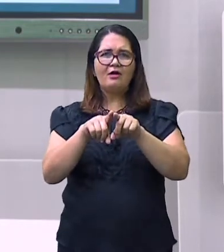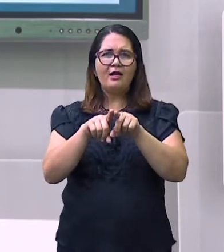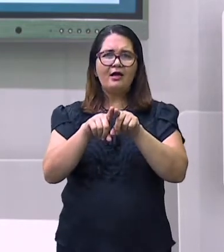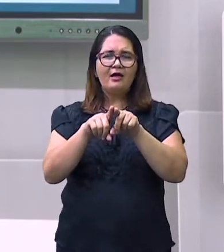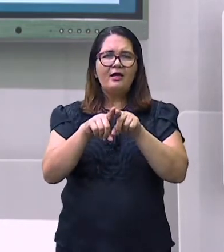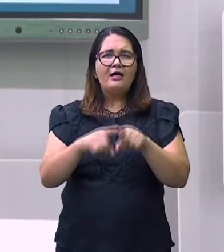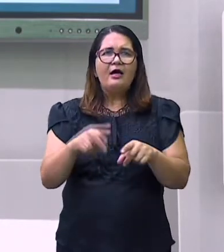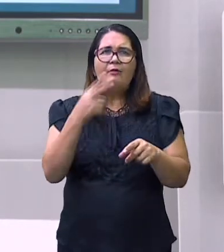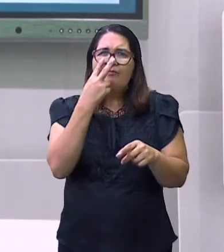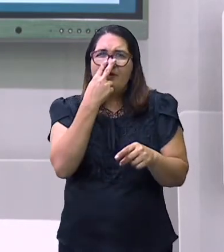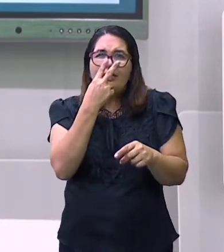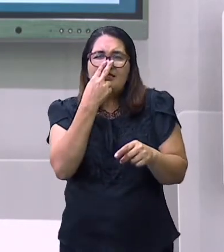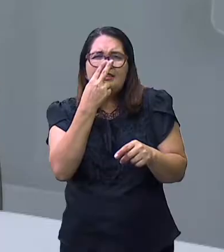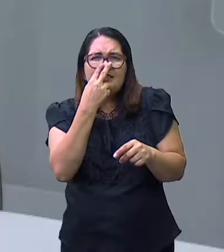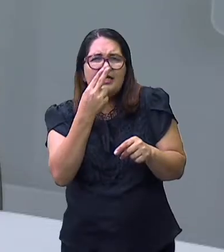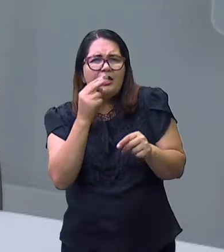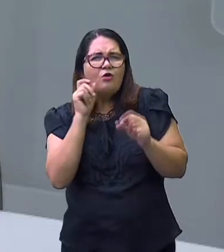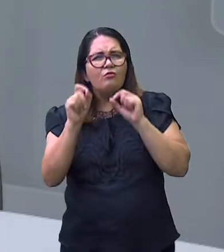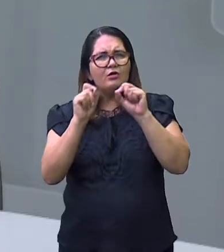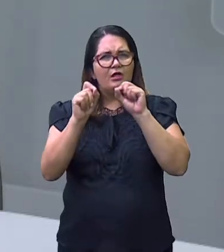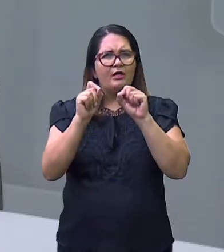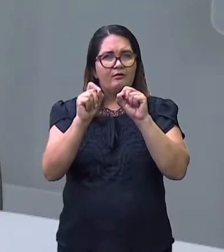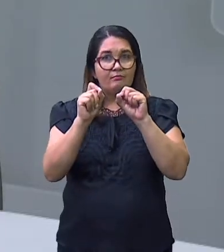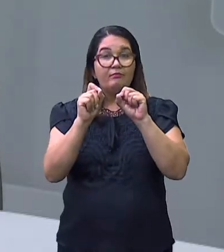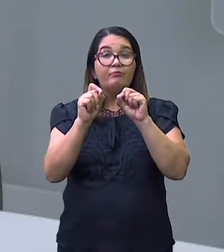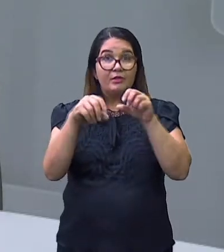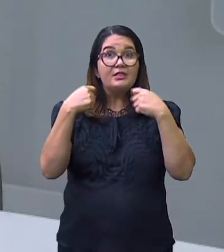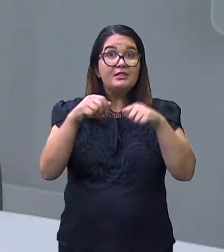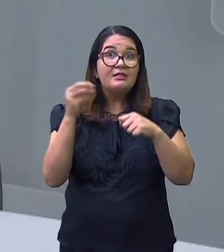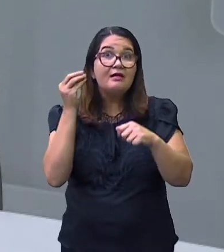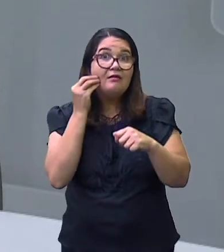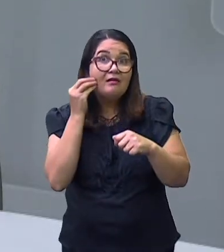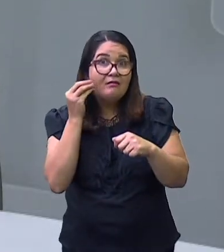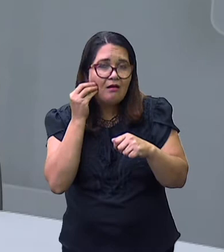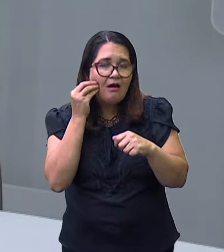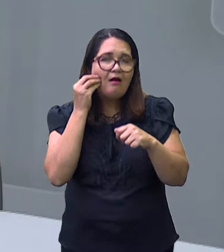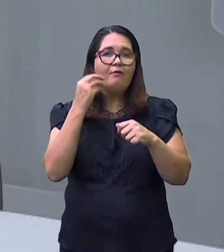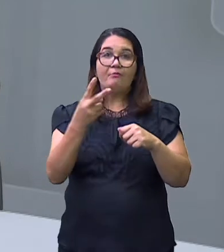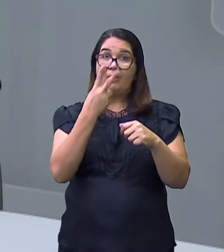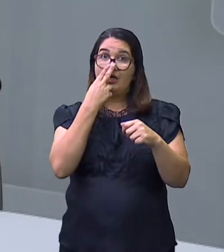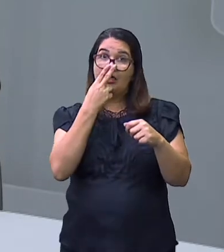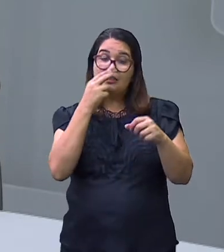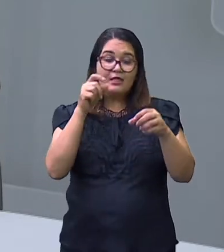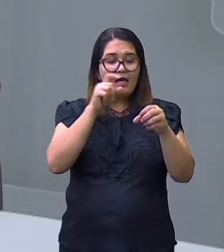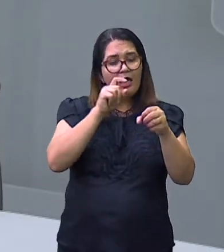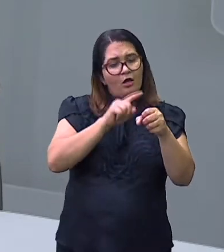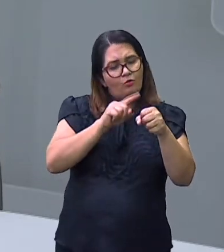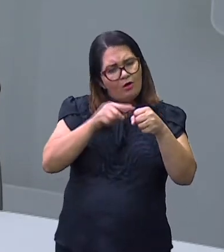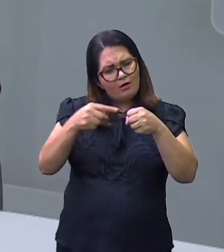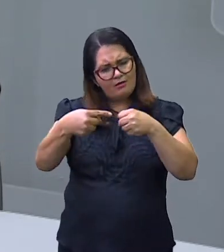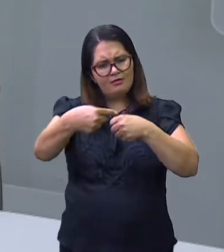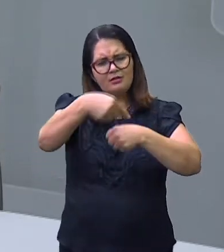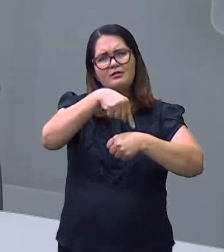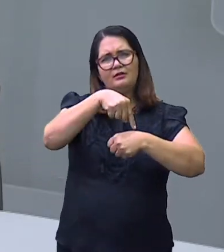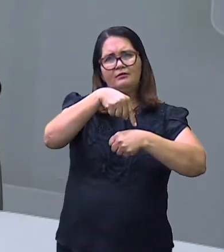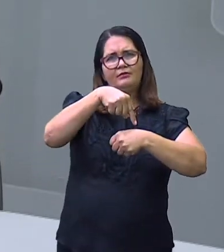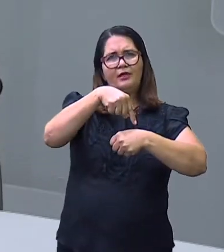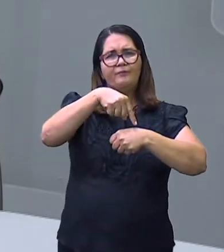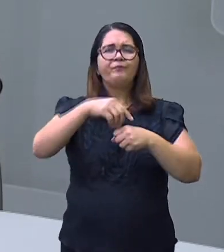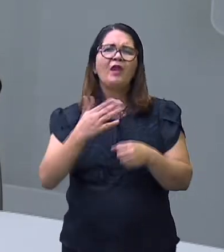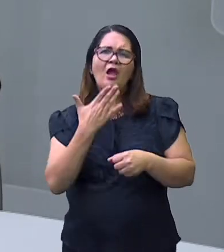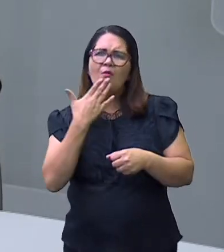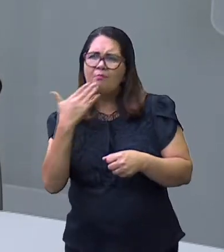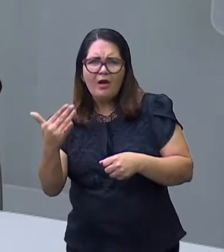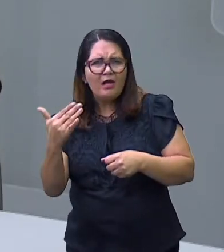vai importar. Você vai poder usar a cor que você estiver em casa, né? Que a mãe conseguiu fazer.